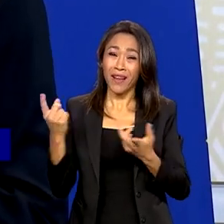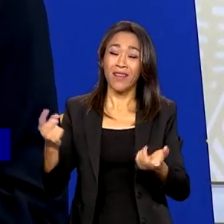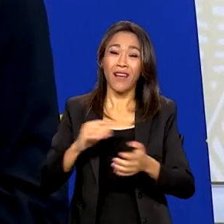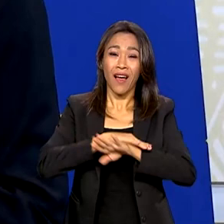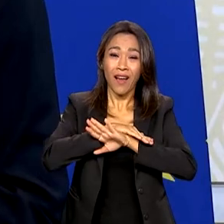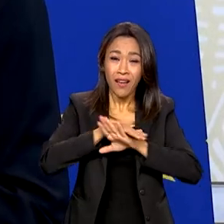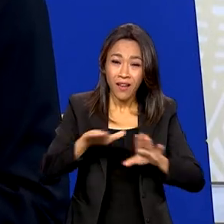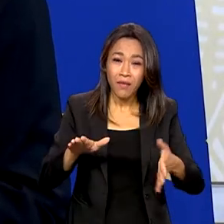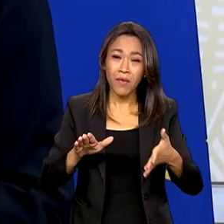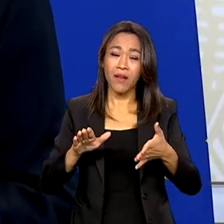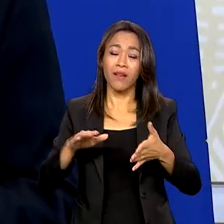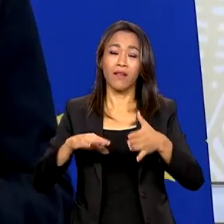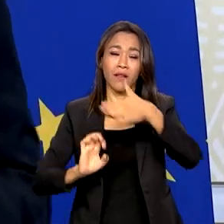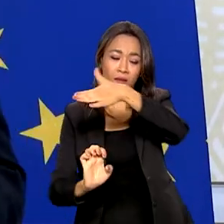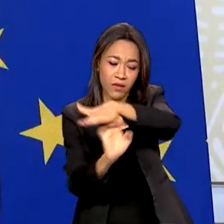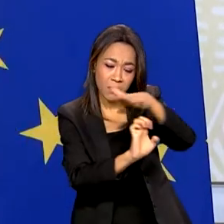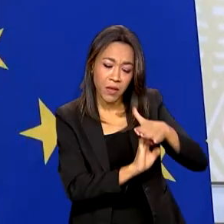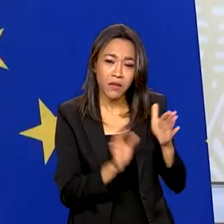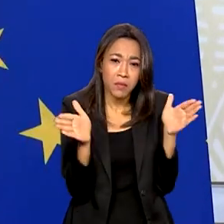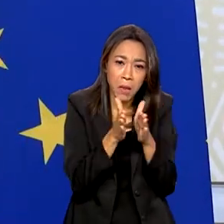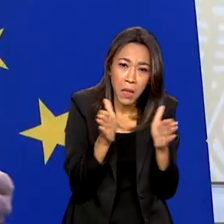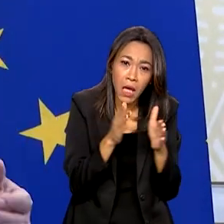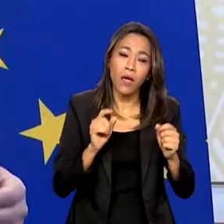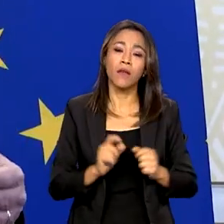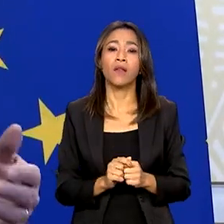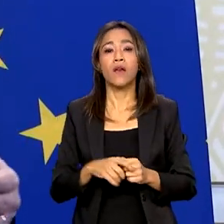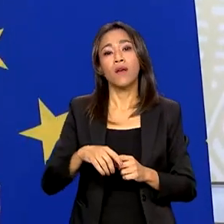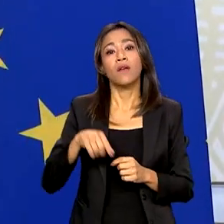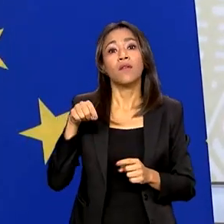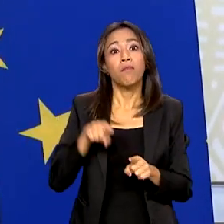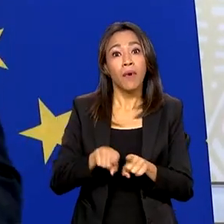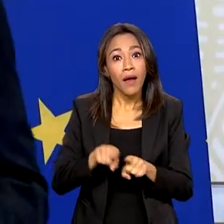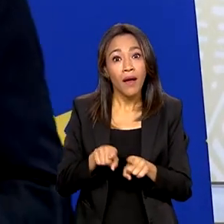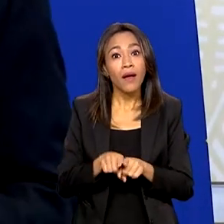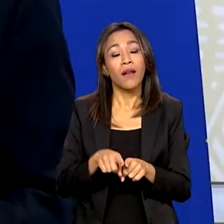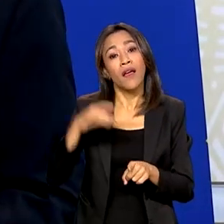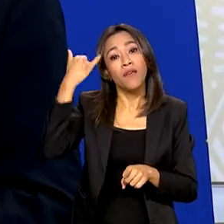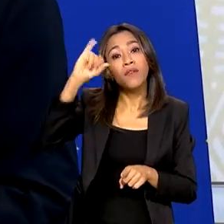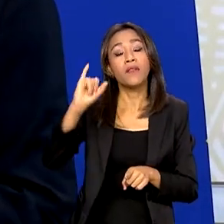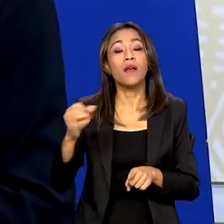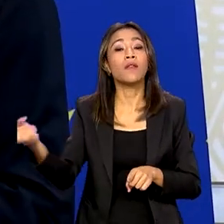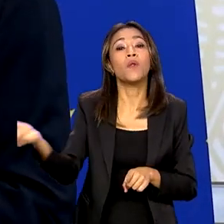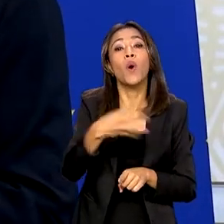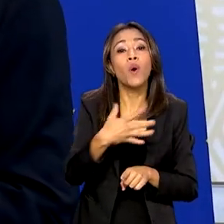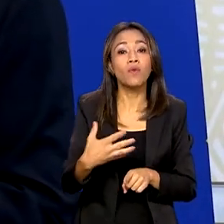empresas? Para matar a possibilidade de surgimento de novos empreendedores? Não.